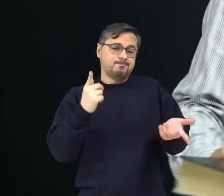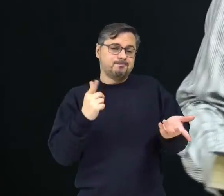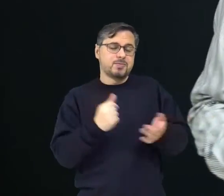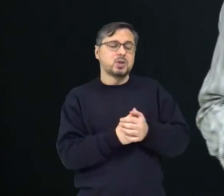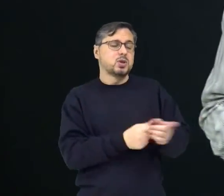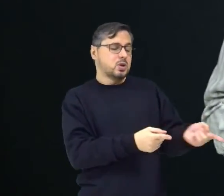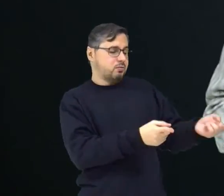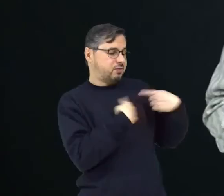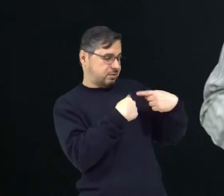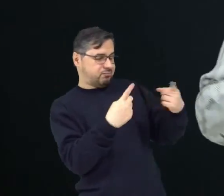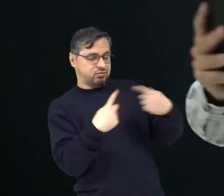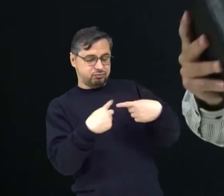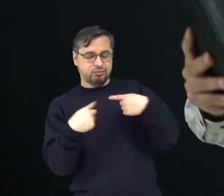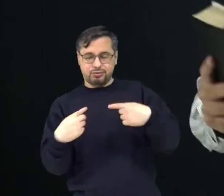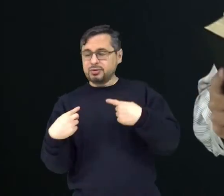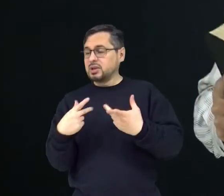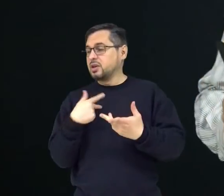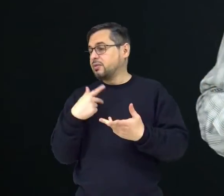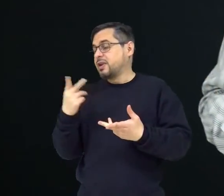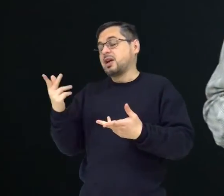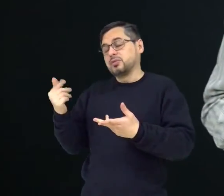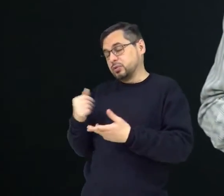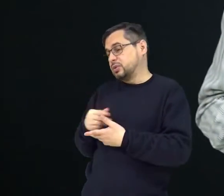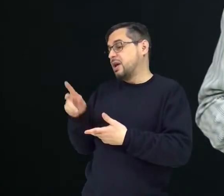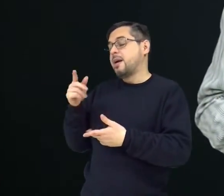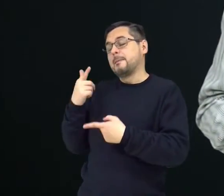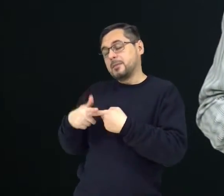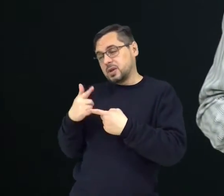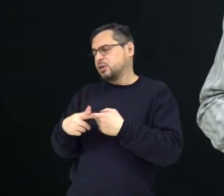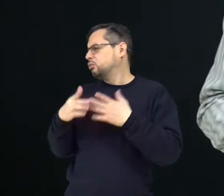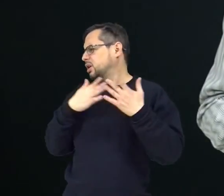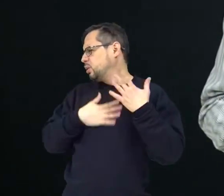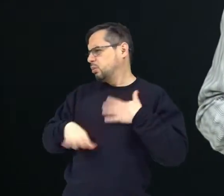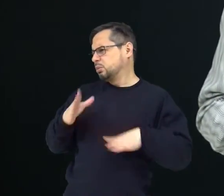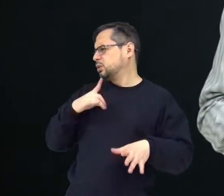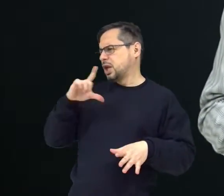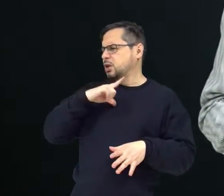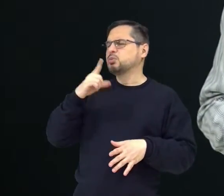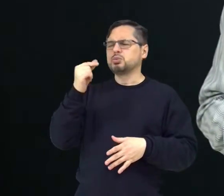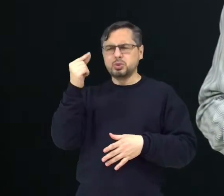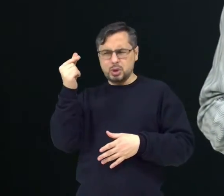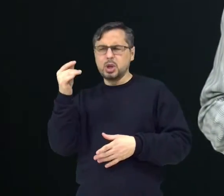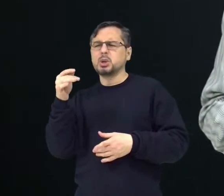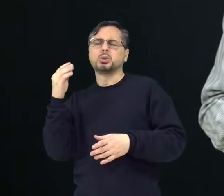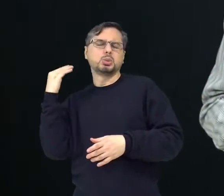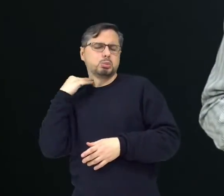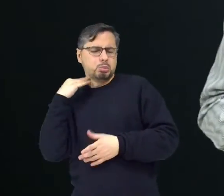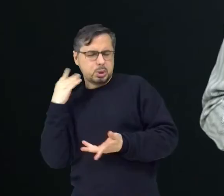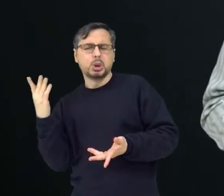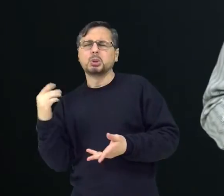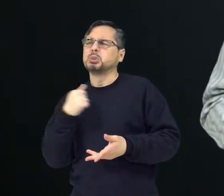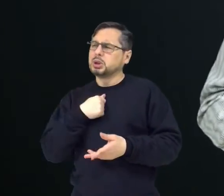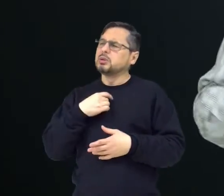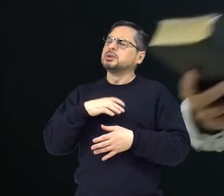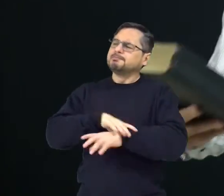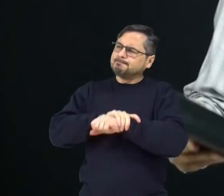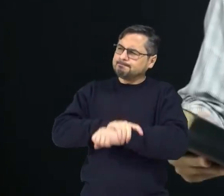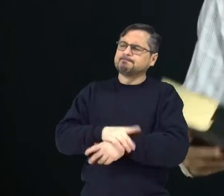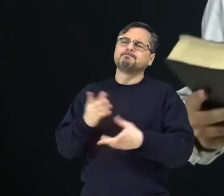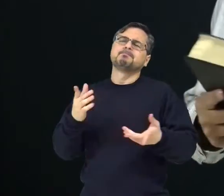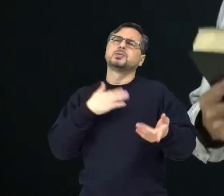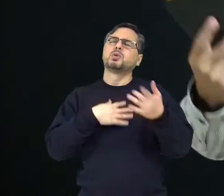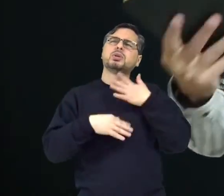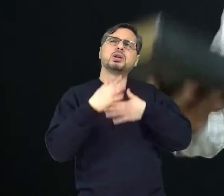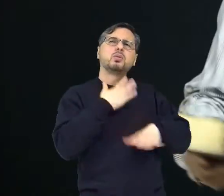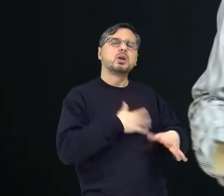desses recursos. Estou tranquilo, pois tenho uma poupança no banco, e isso me dá uma certa tranquilidade. Estou tranquilo